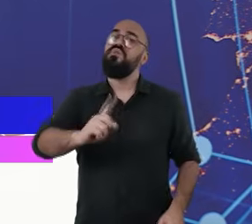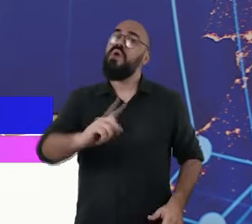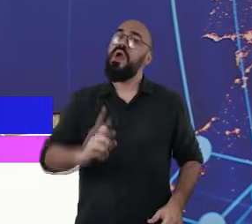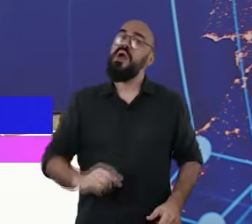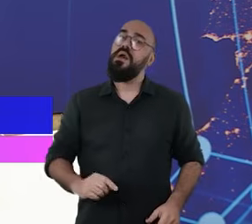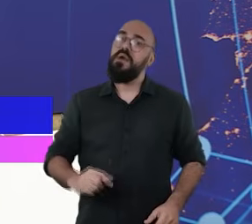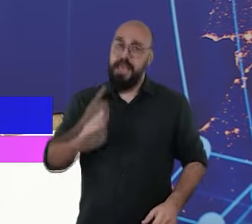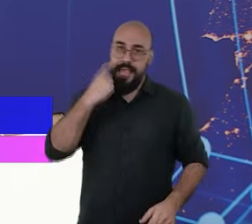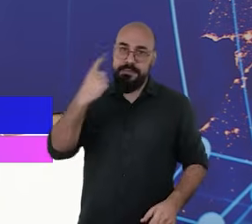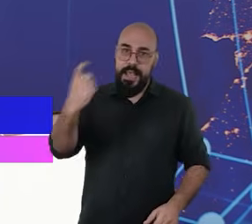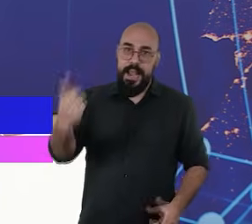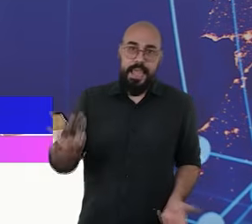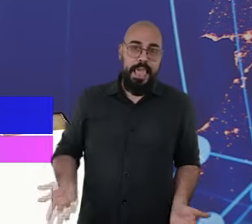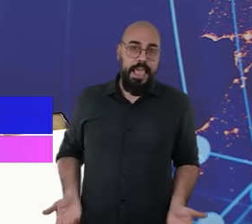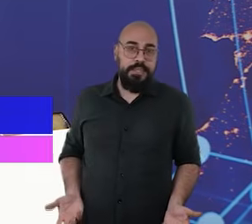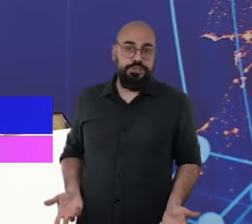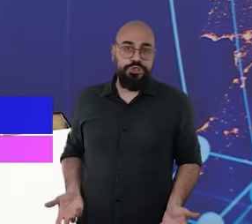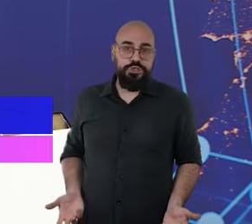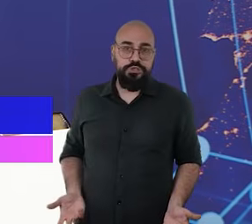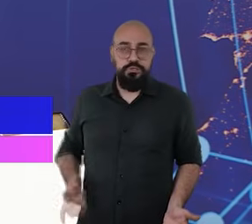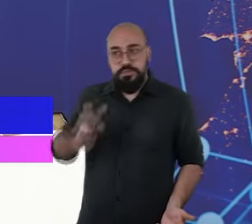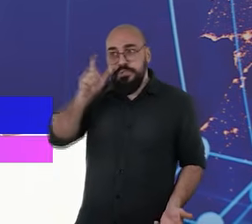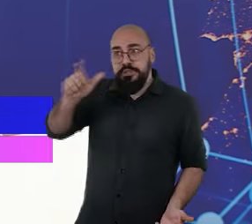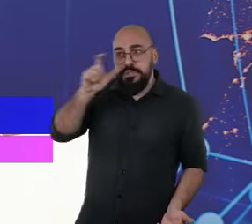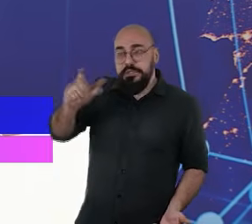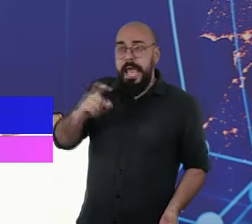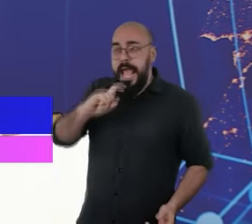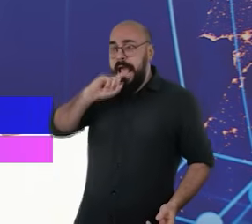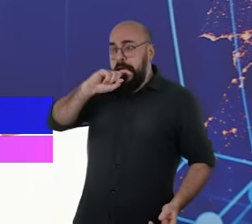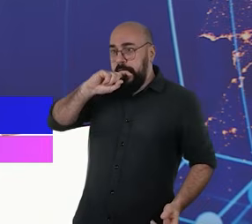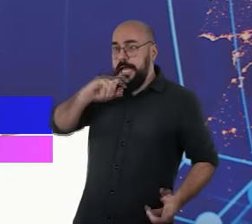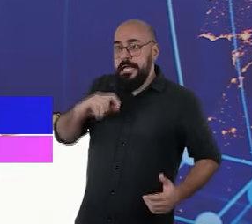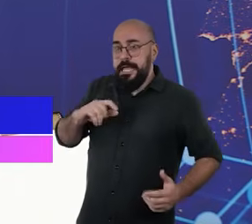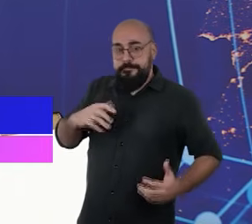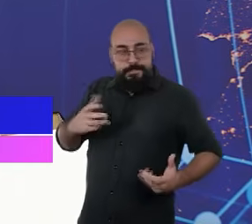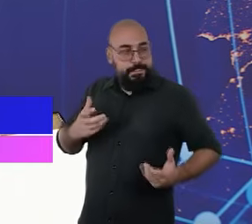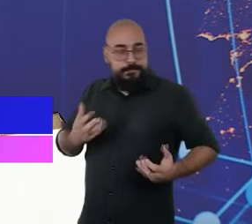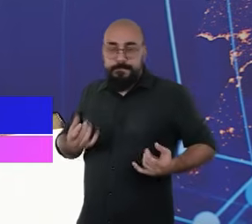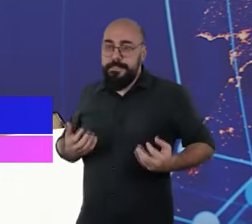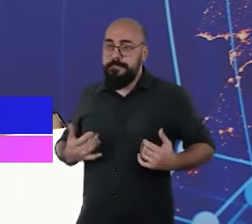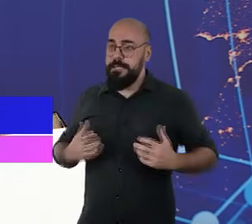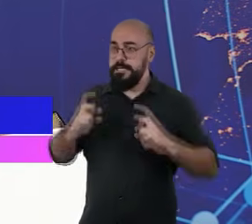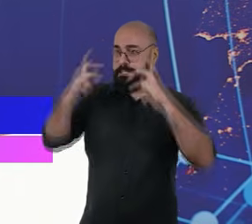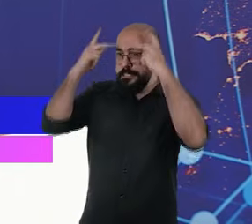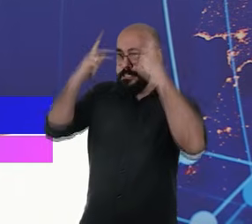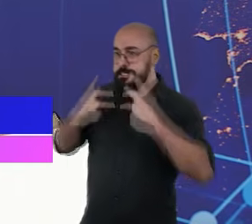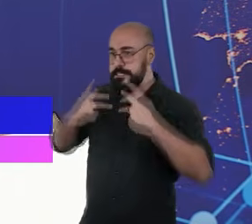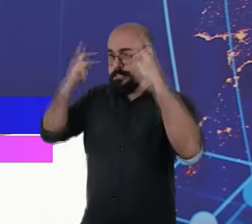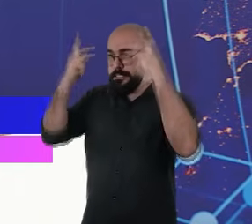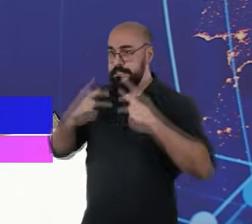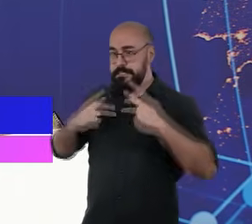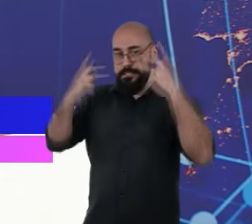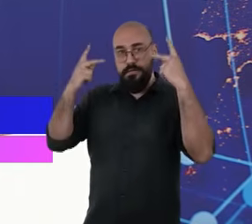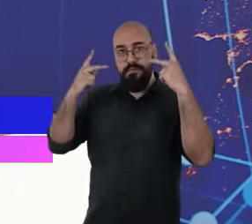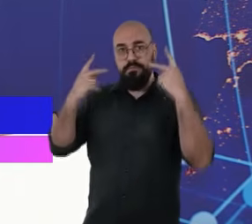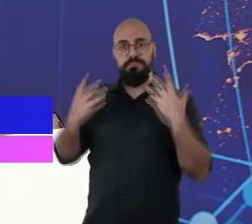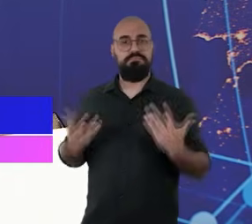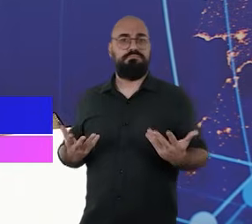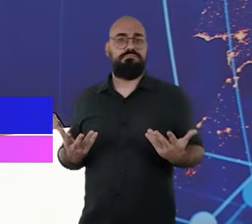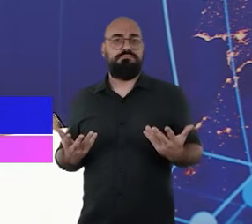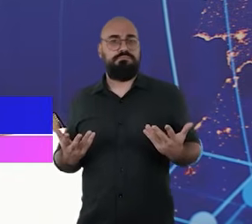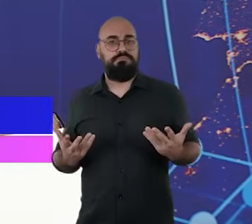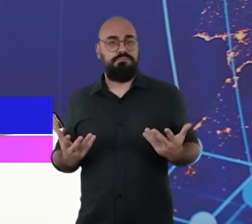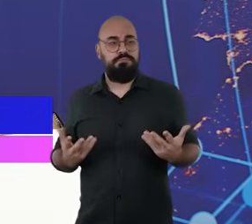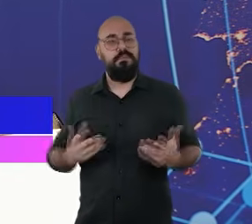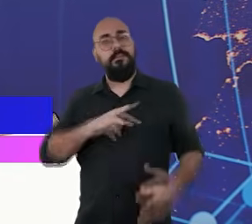interesseiro. Quadro de um ser humano egoísta, que está só preocupado consigo mesmo. E é isso que Paulo está dizendo, que